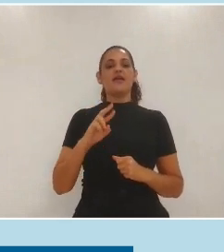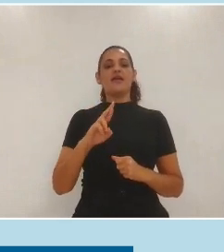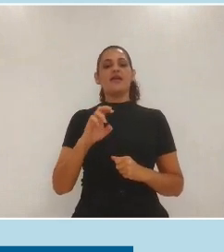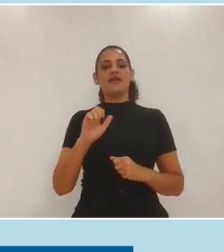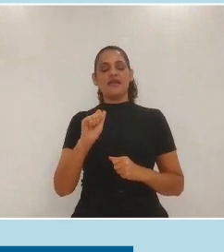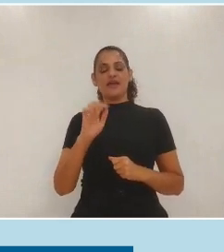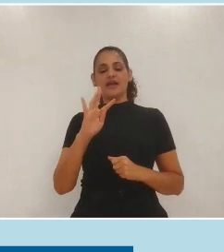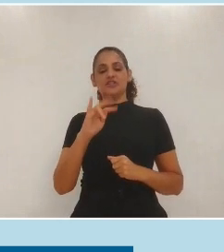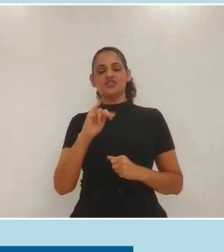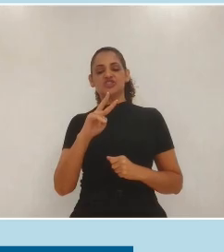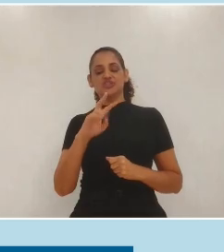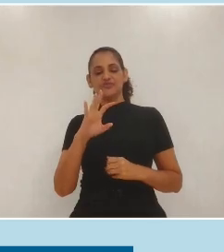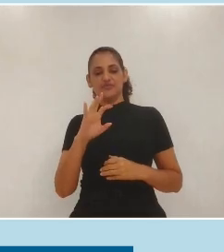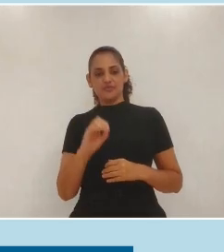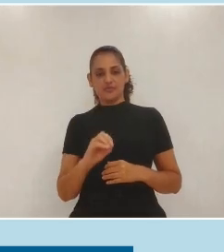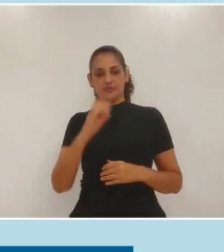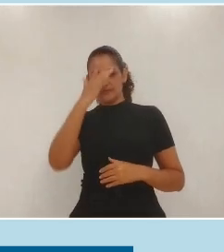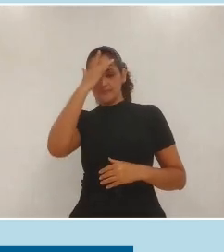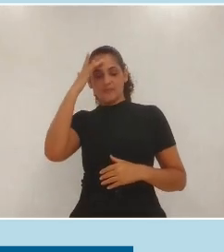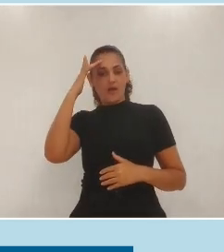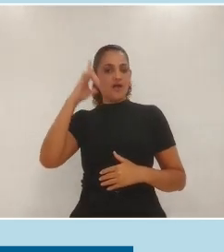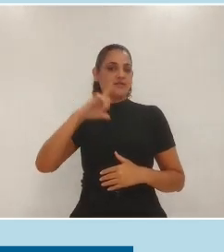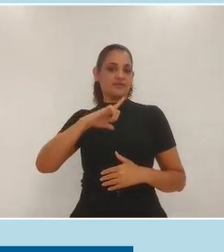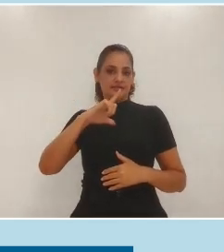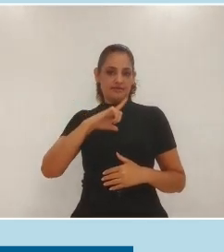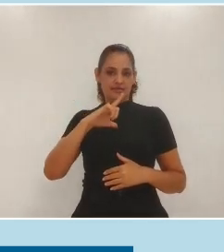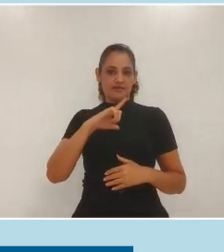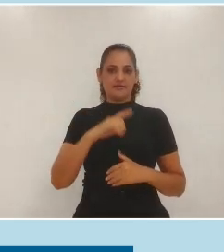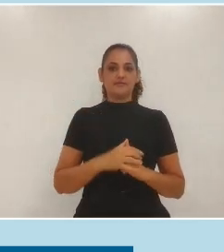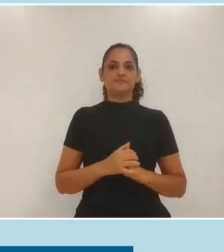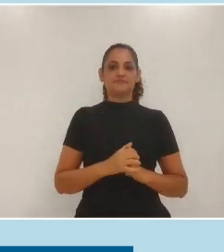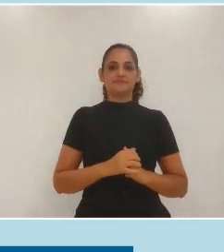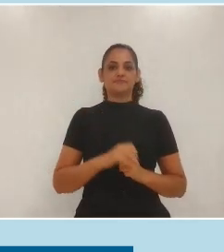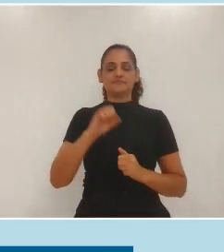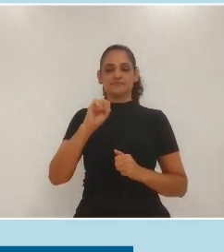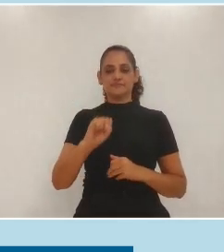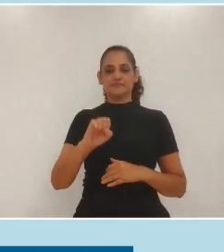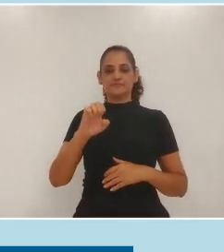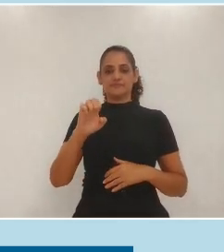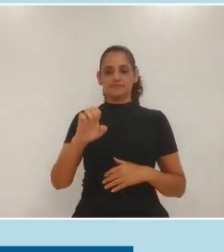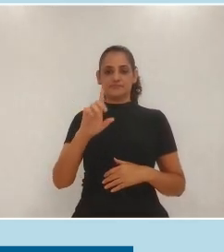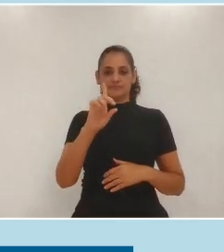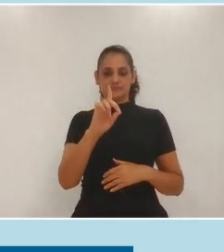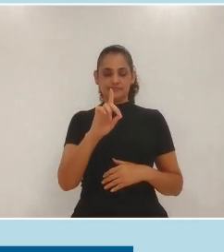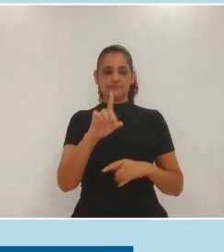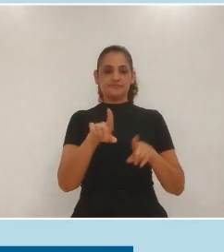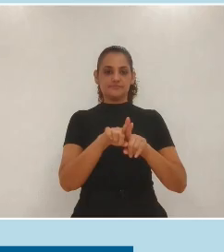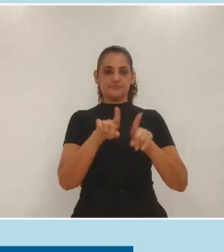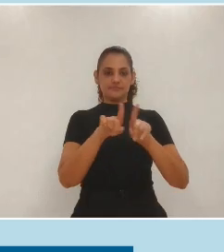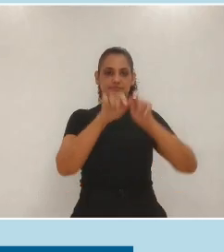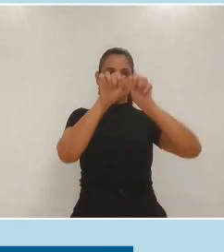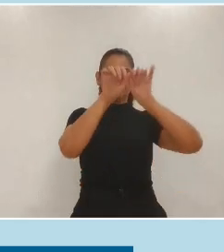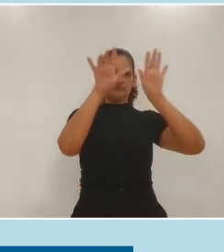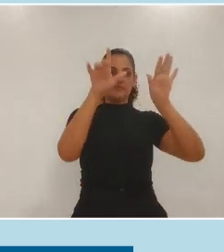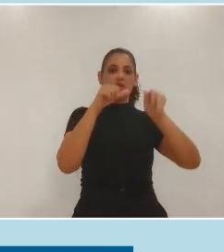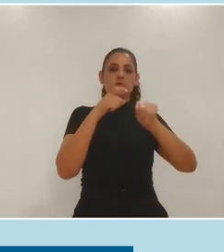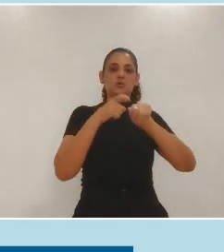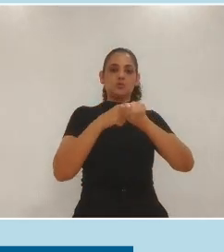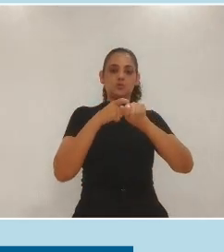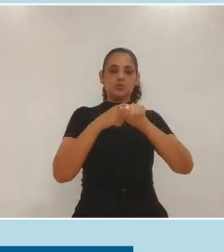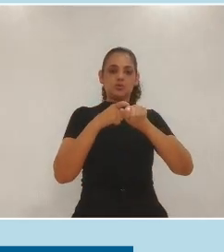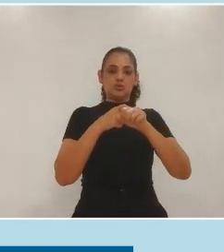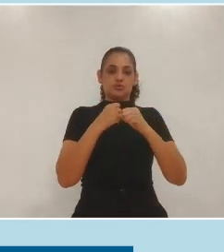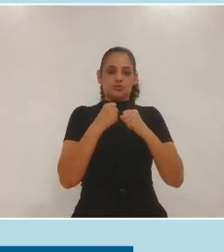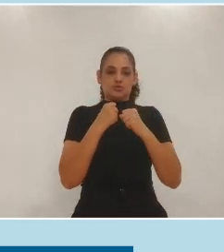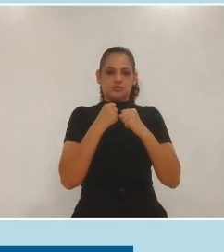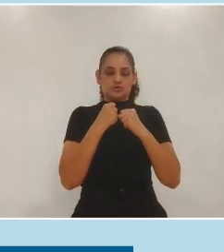tendem a ser pessoas que elas estão sempre rígidas assim. E aí você fica pensando assim, tá,